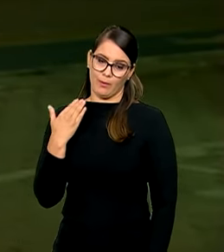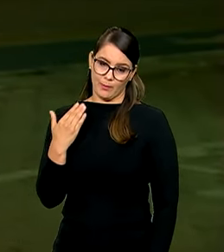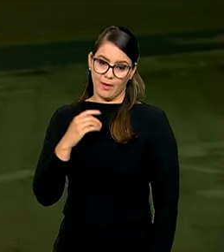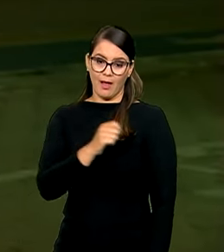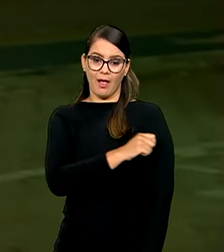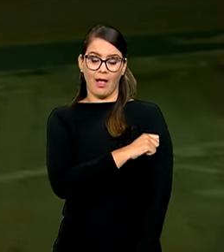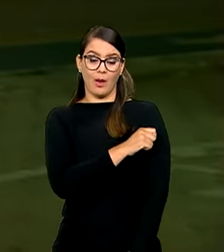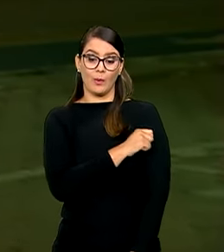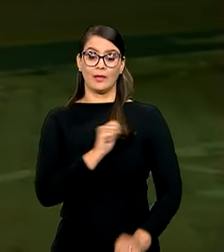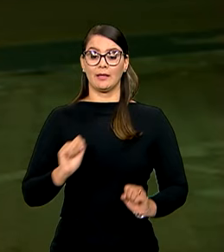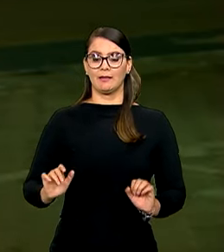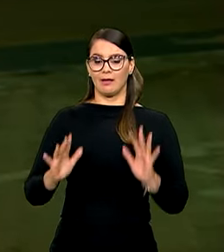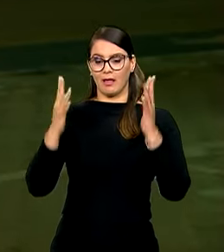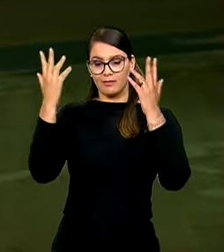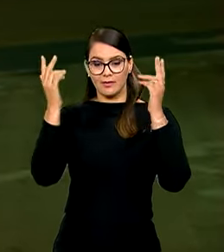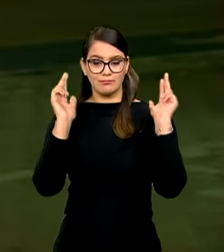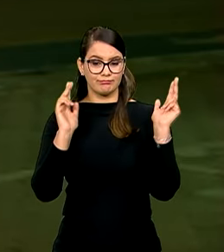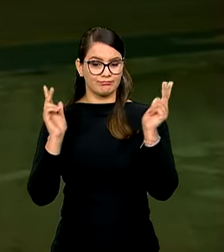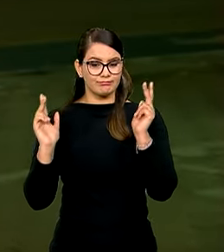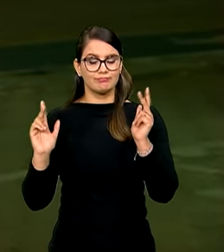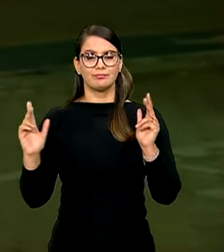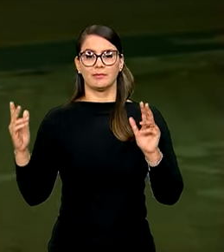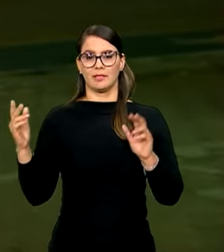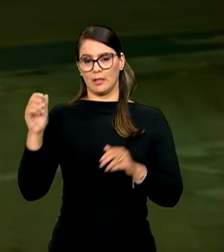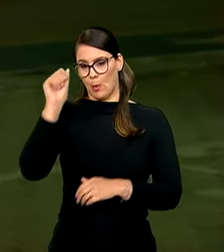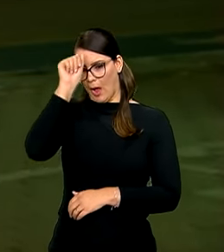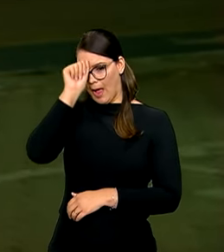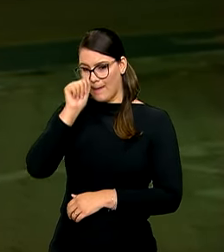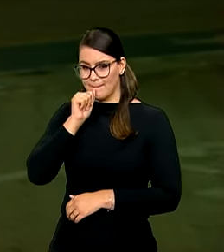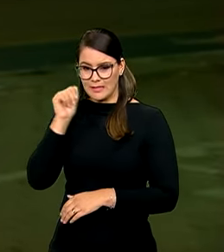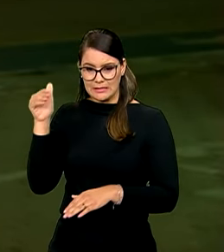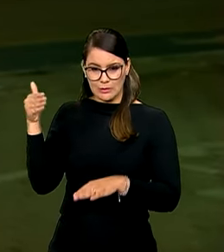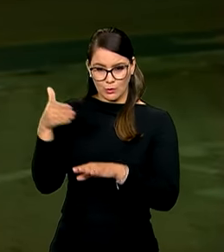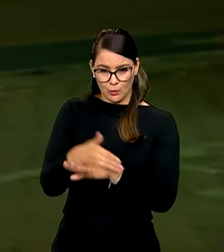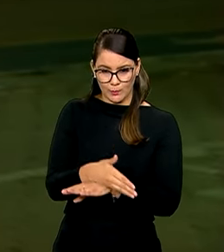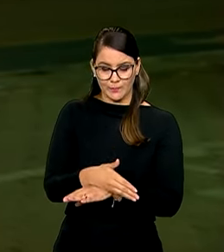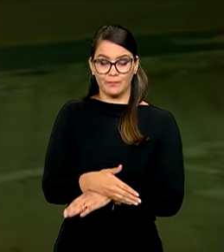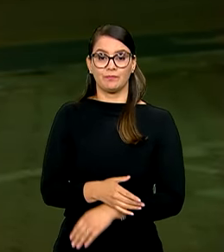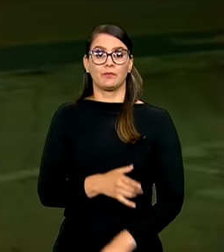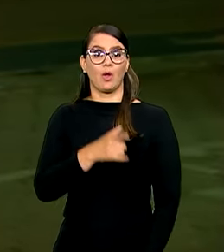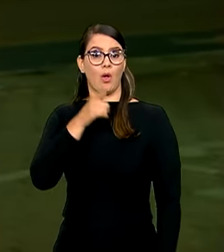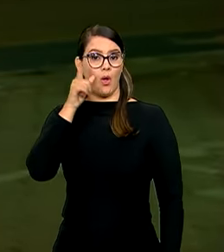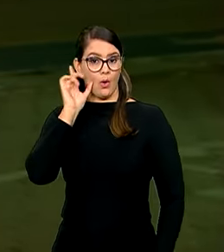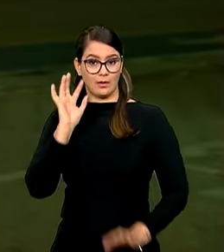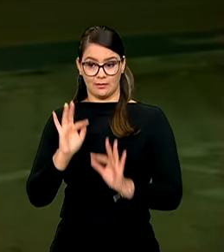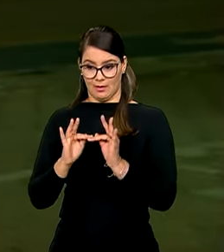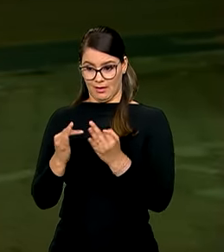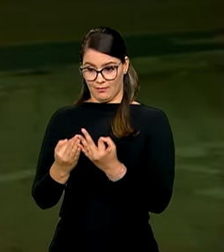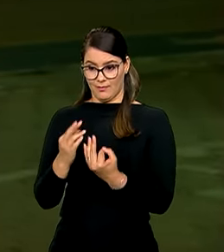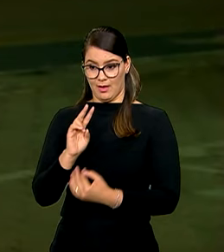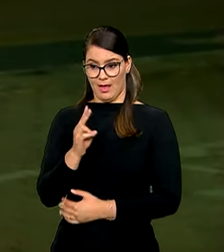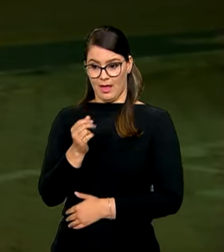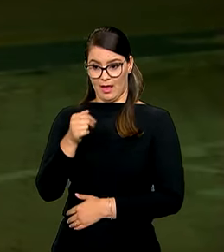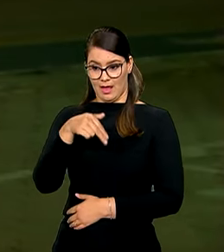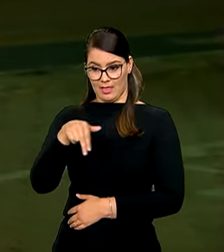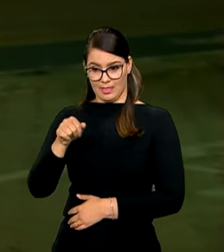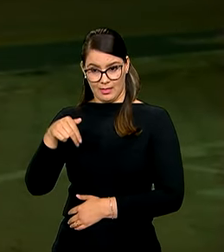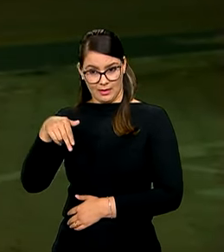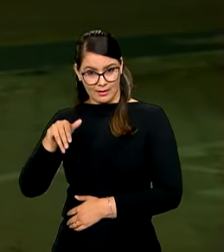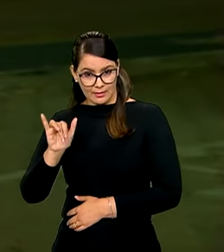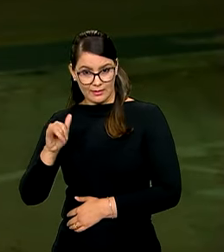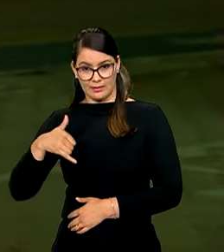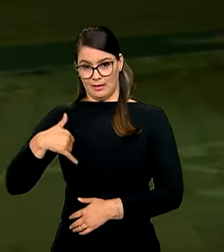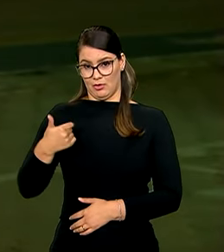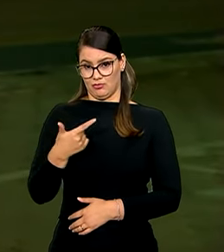estudante estava na festa eletrônica invadida pelo Hamas. Ontem, a família de Hanani Glazer, de 23